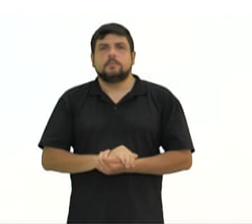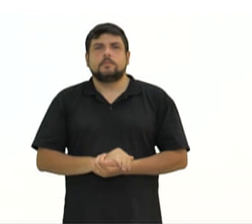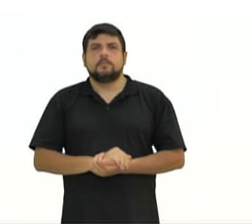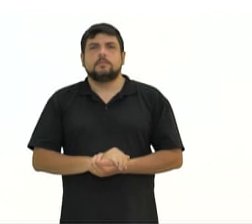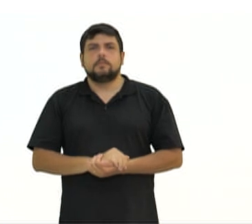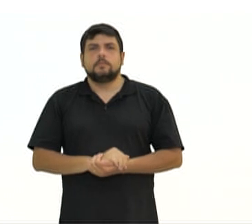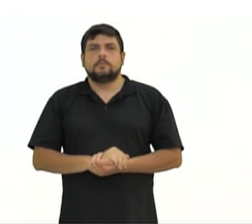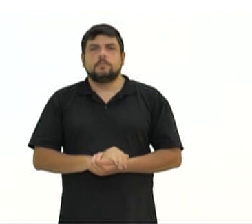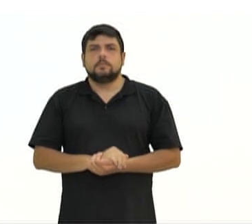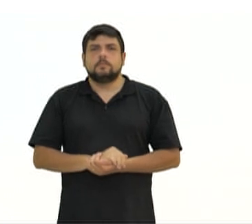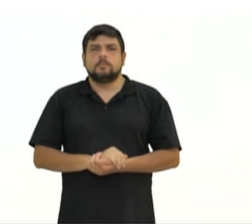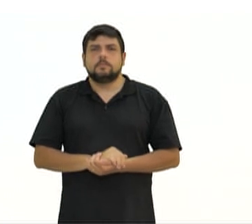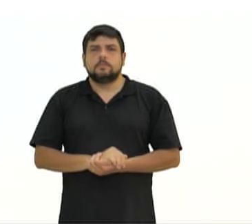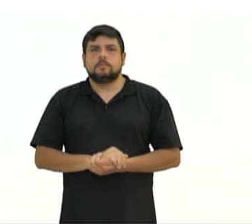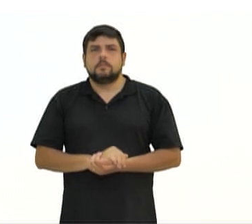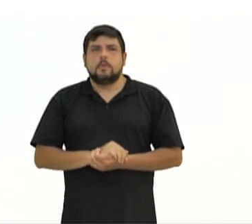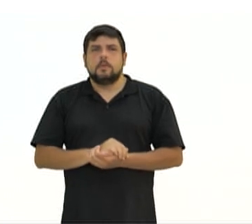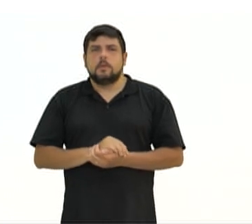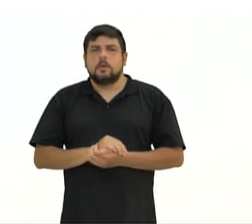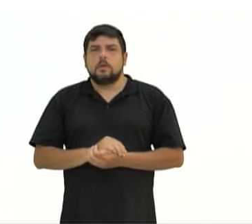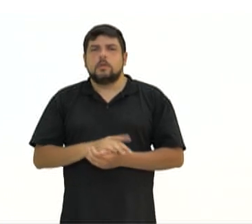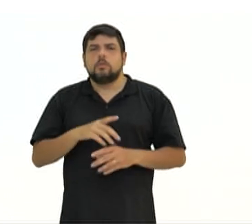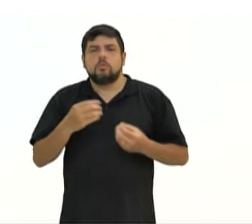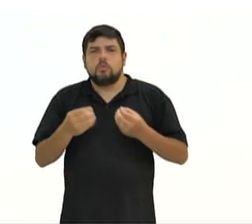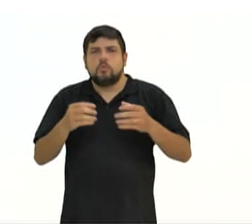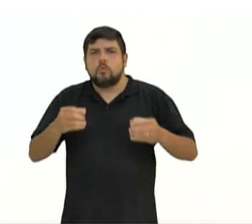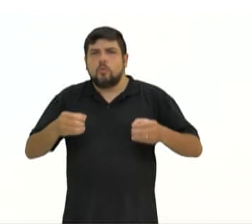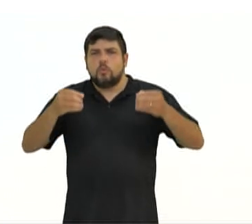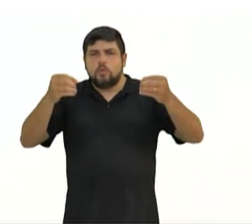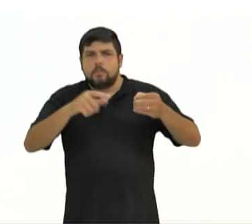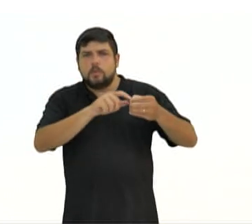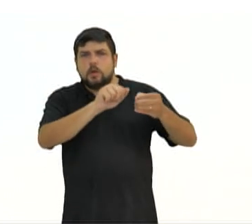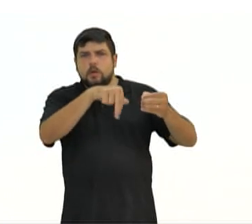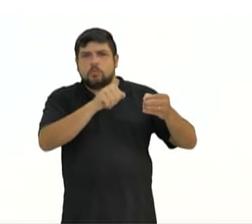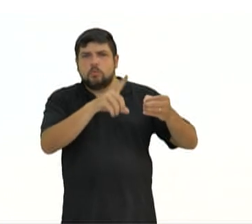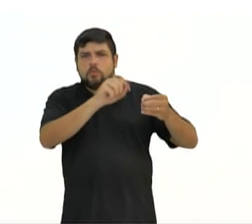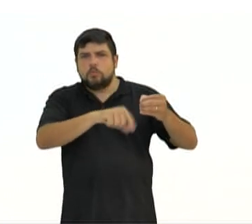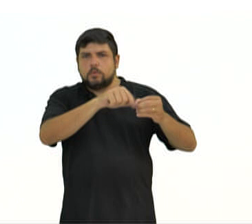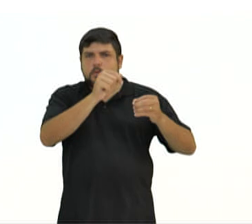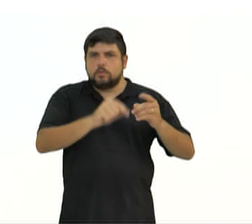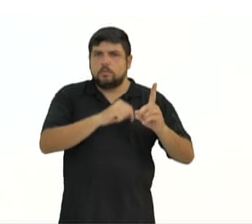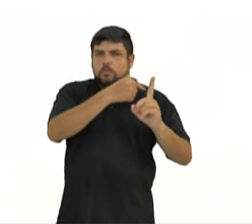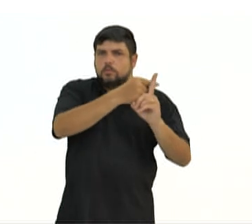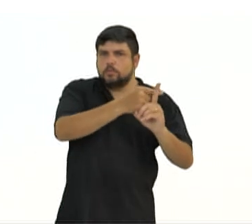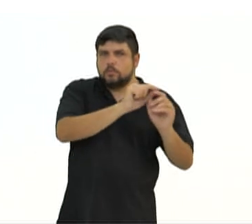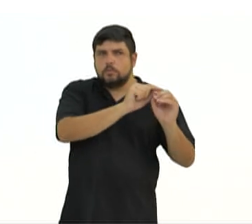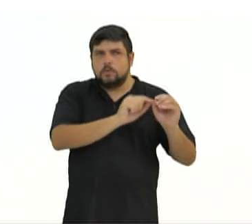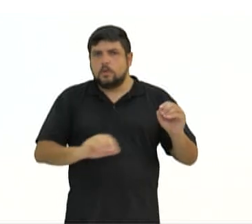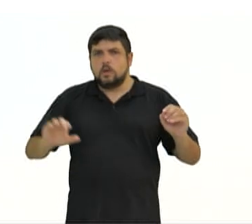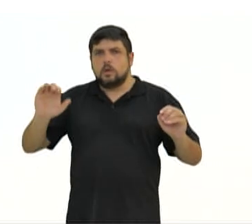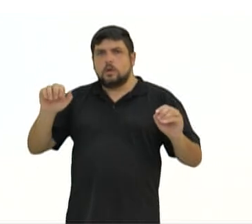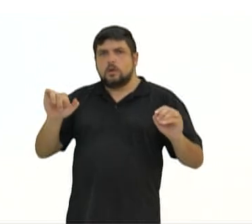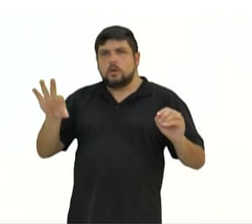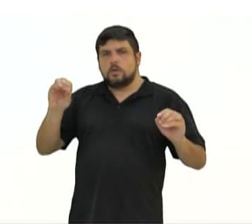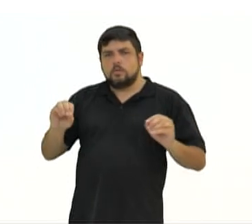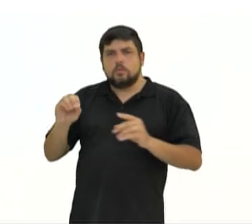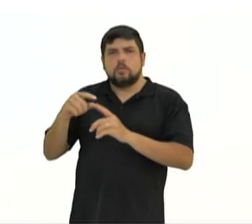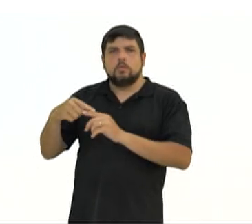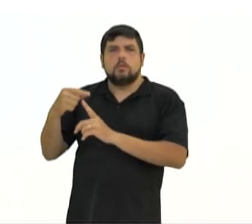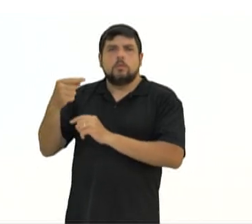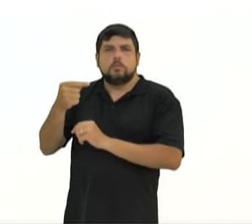gente tem uma substância dissolvida aqui, vai ter o anodo, que é o polo positivo na eletrólise, e o cátodo, que é o polo negativo